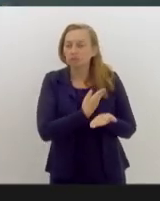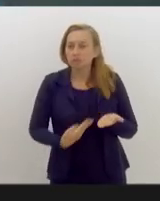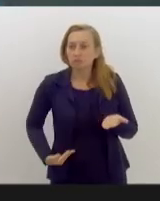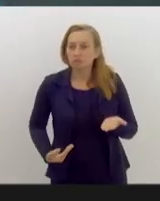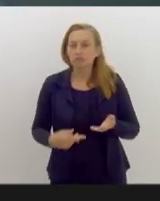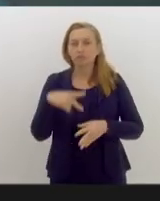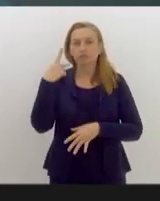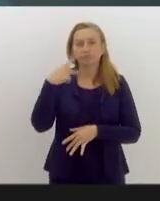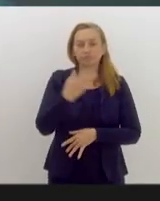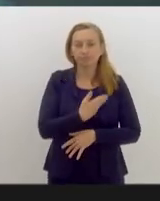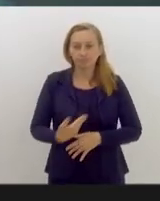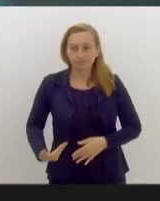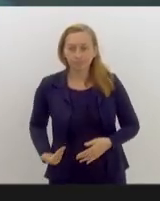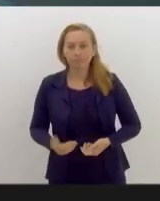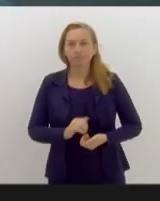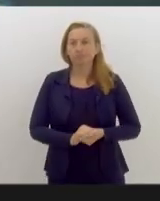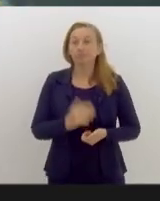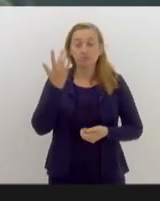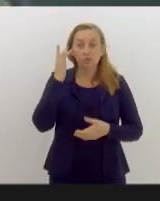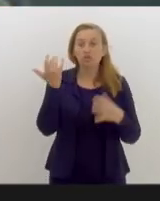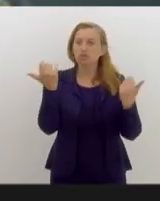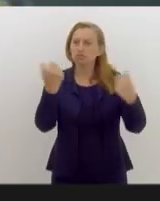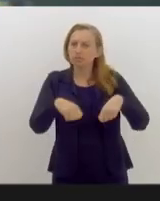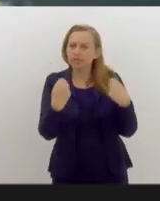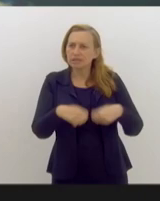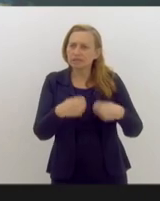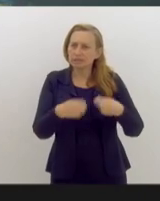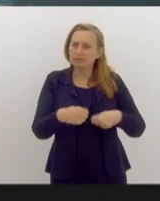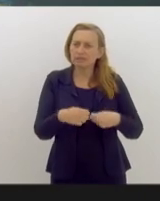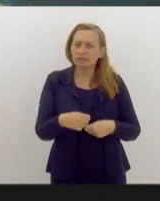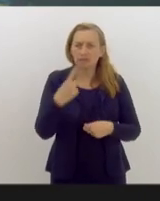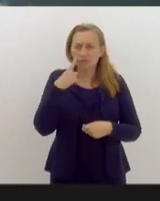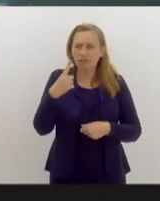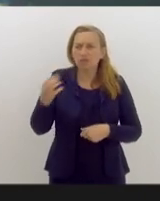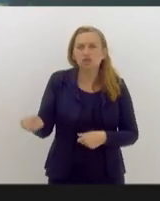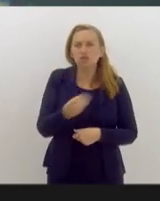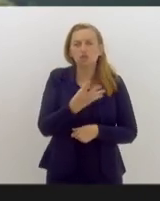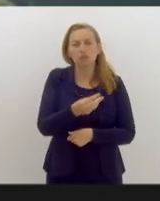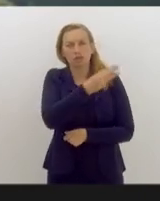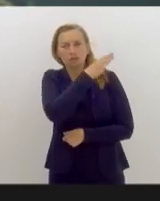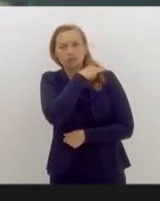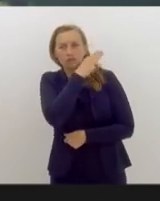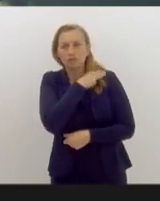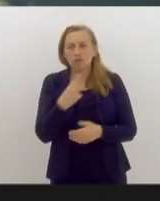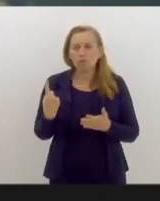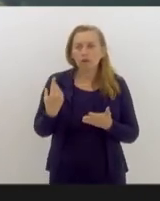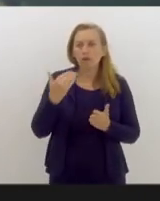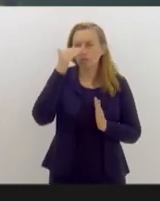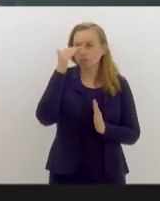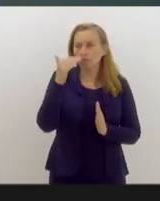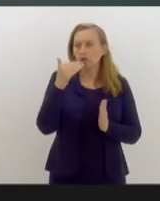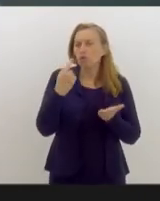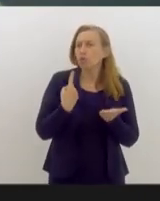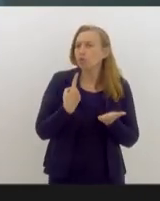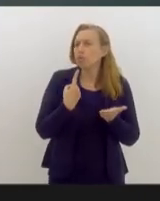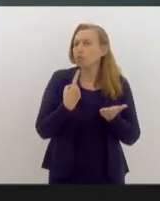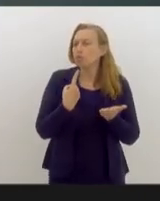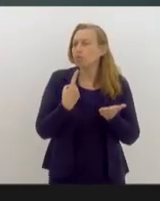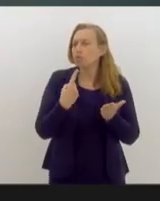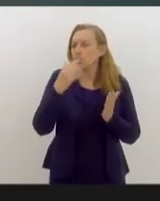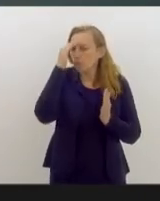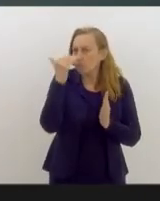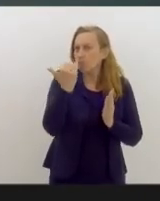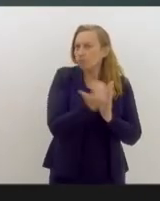políticas públicas, né? Eu acho que a gente precisa resgatar que esse novo ensino médio veio para cumprir a emenda